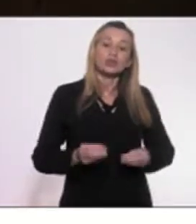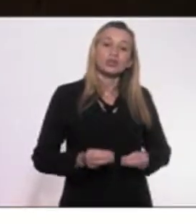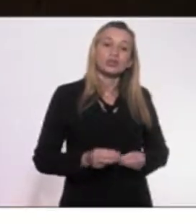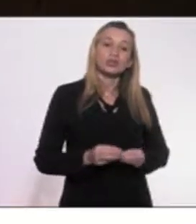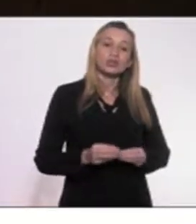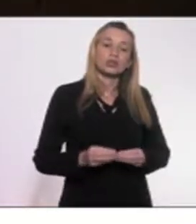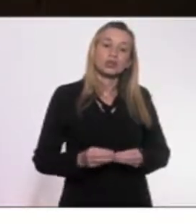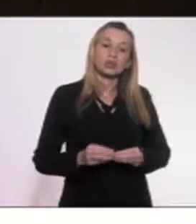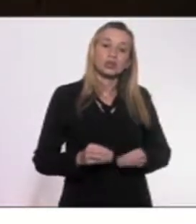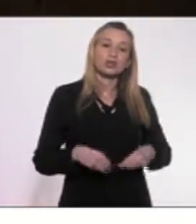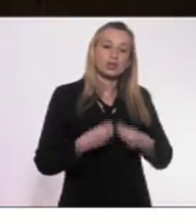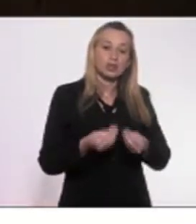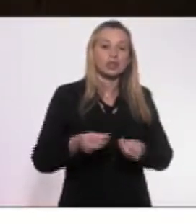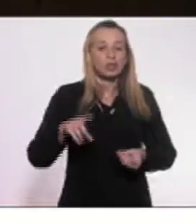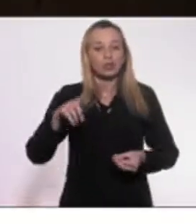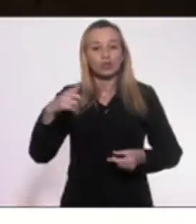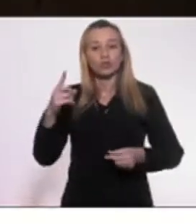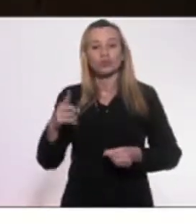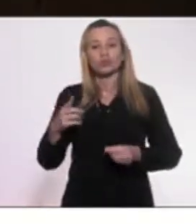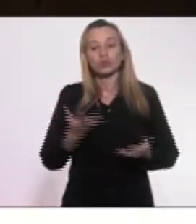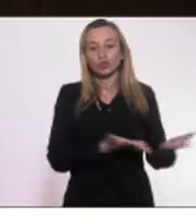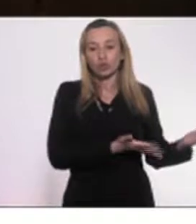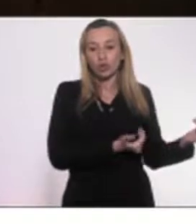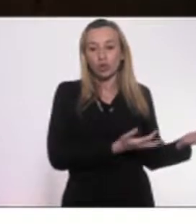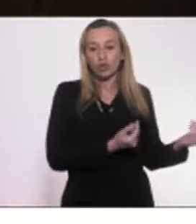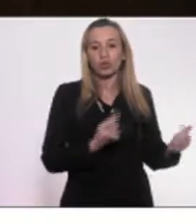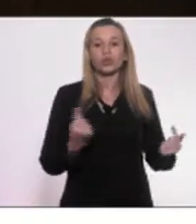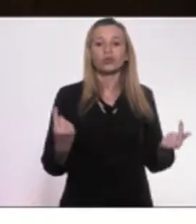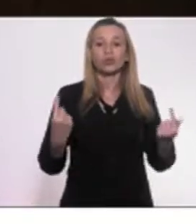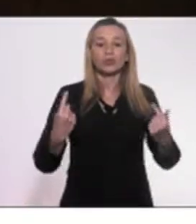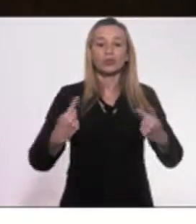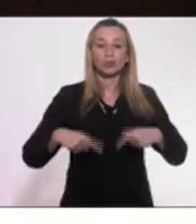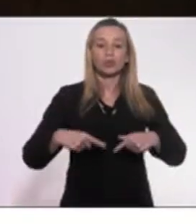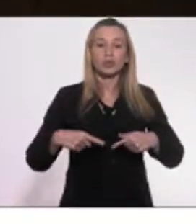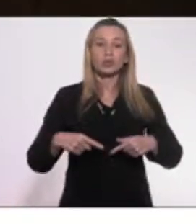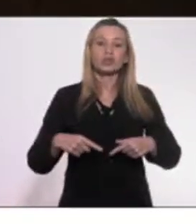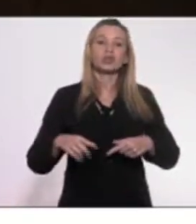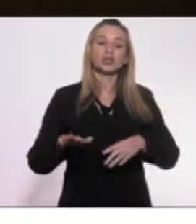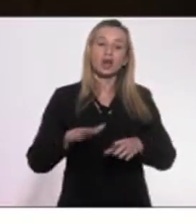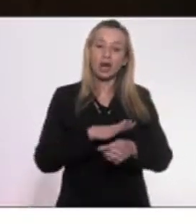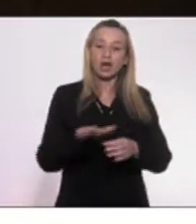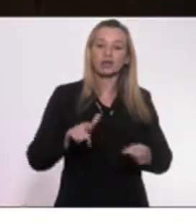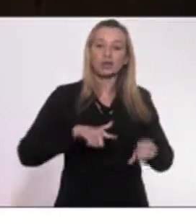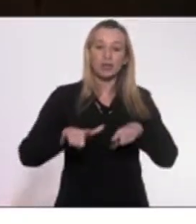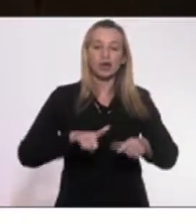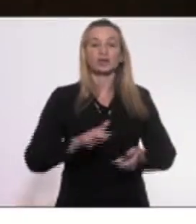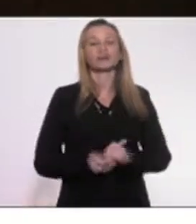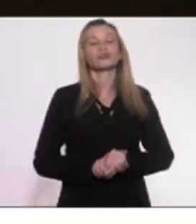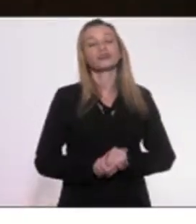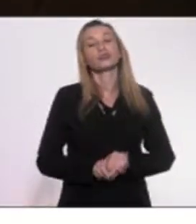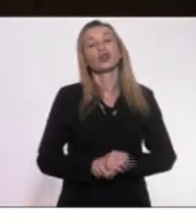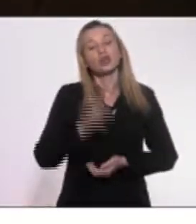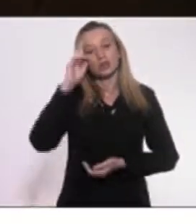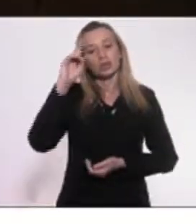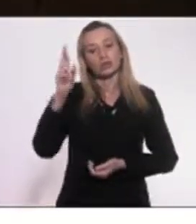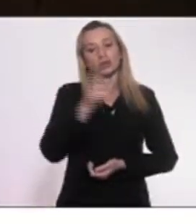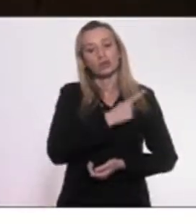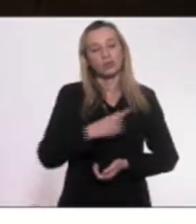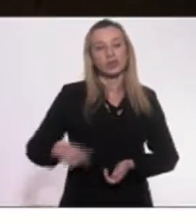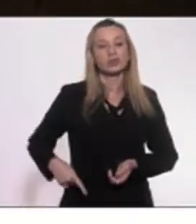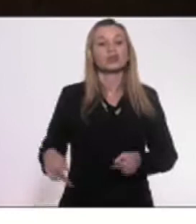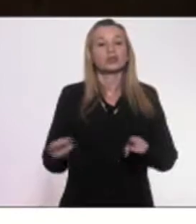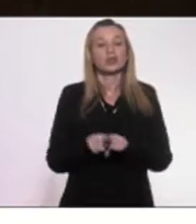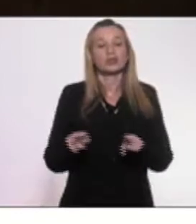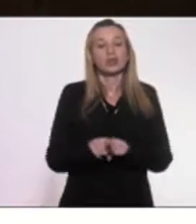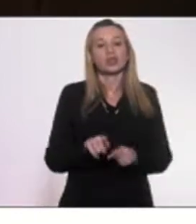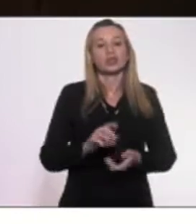jovem para disputar o tão difícil mercado de trabalho. Senhora presidente, muito